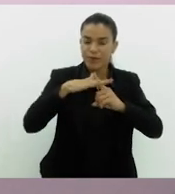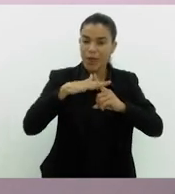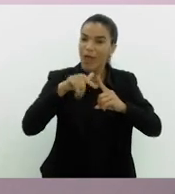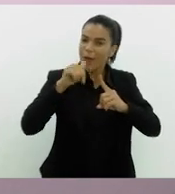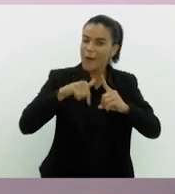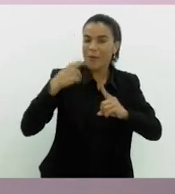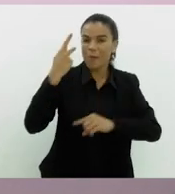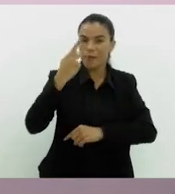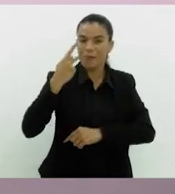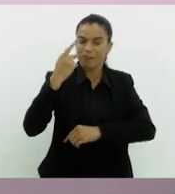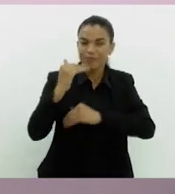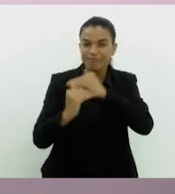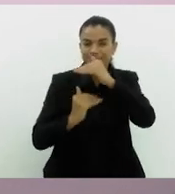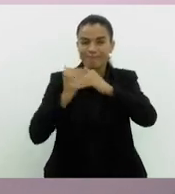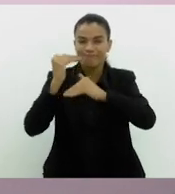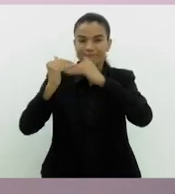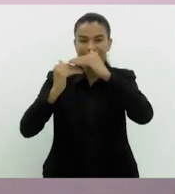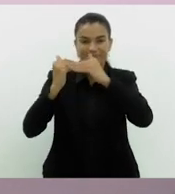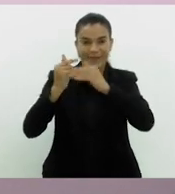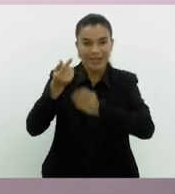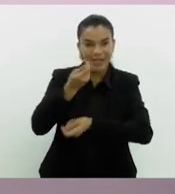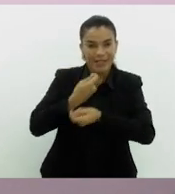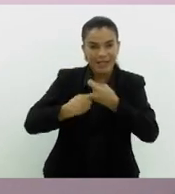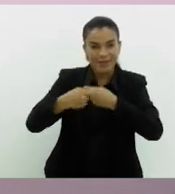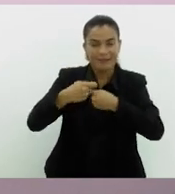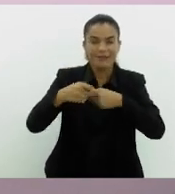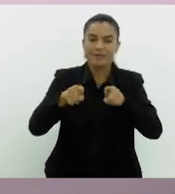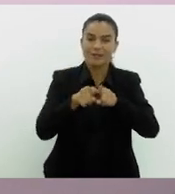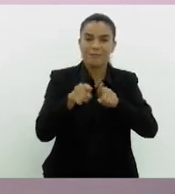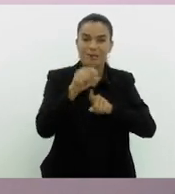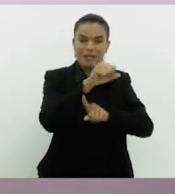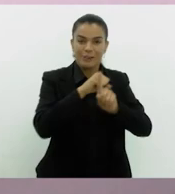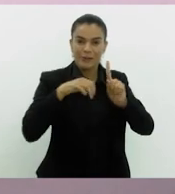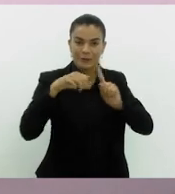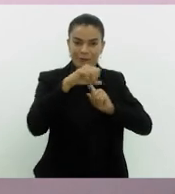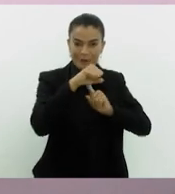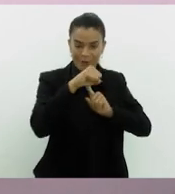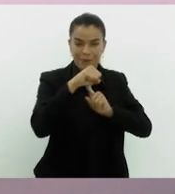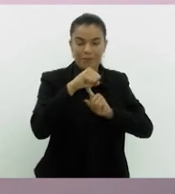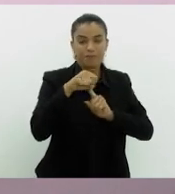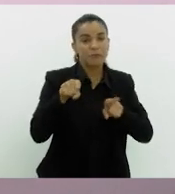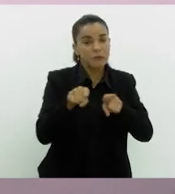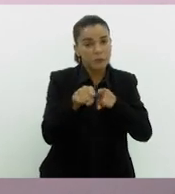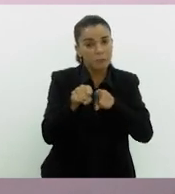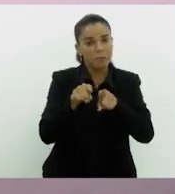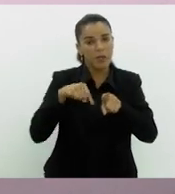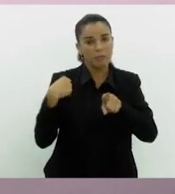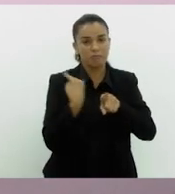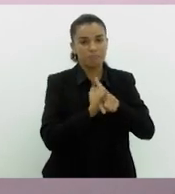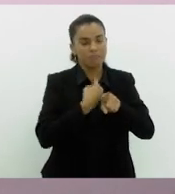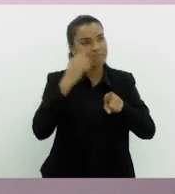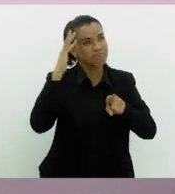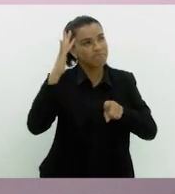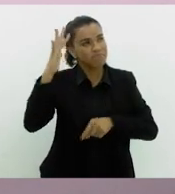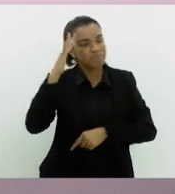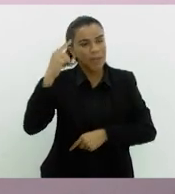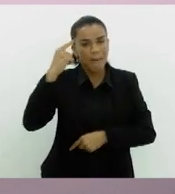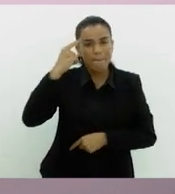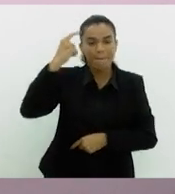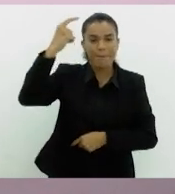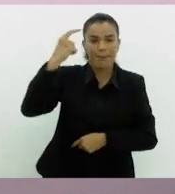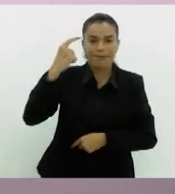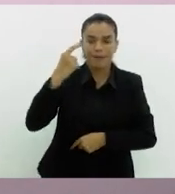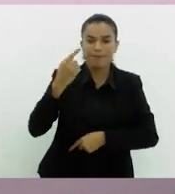de desenvolvimento econômico e social. Isto também nos ajuda a pensar assim, nos ajuda